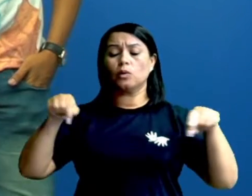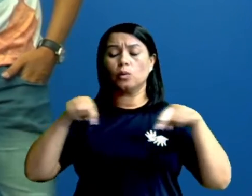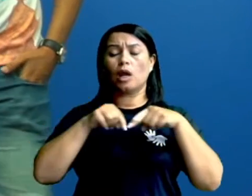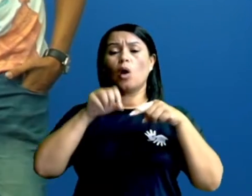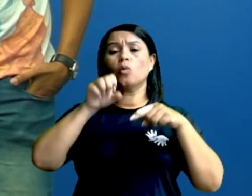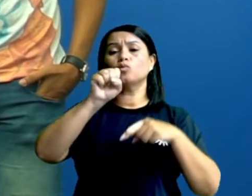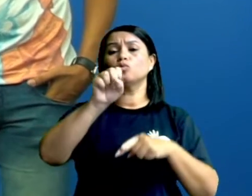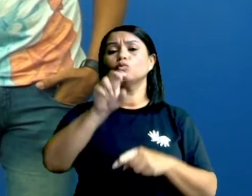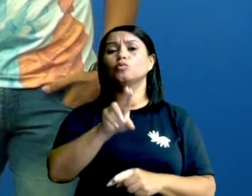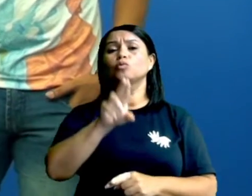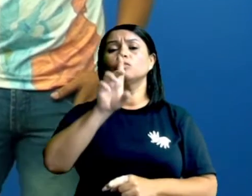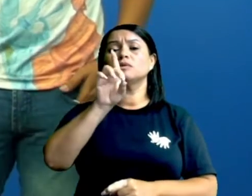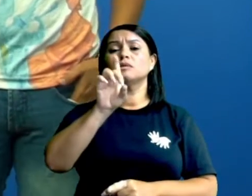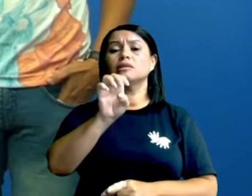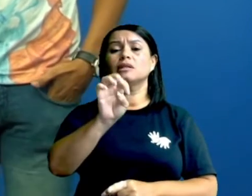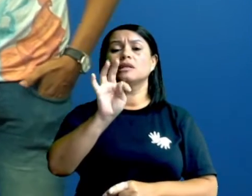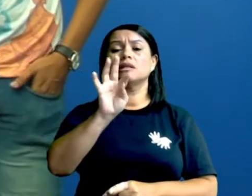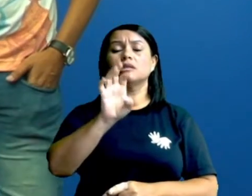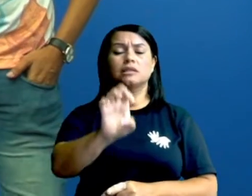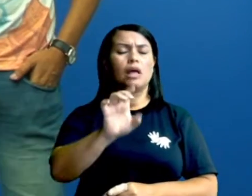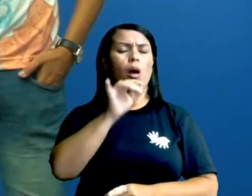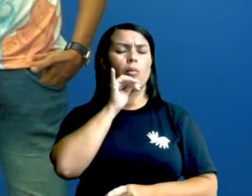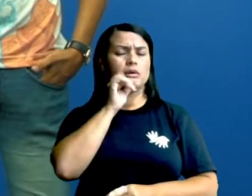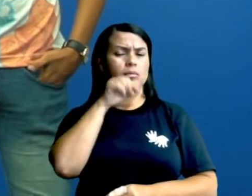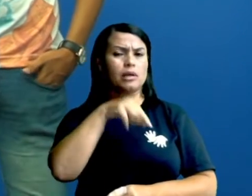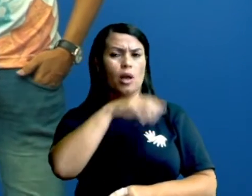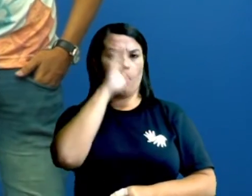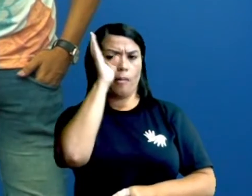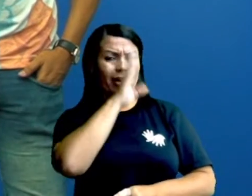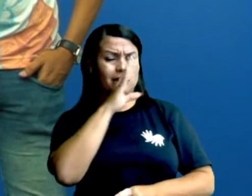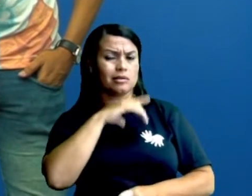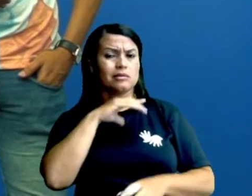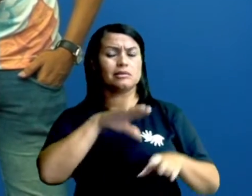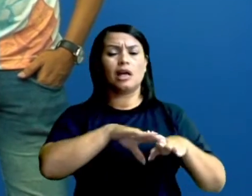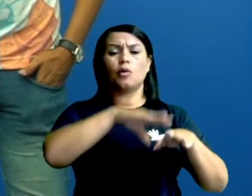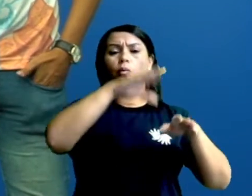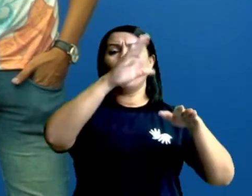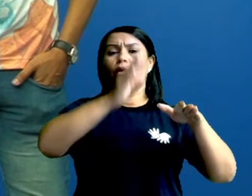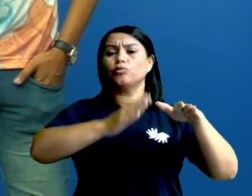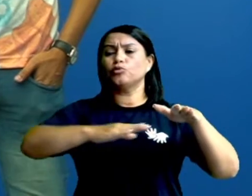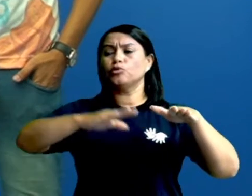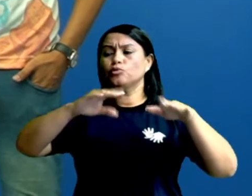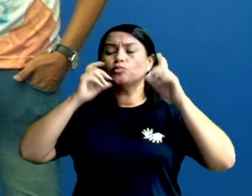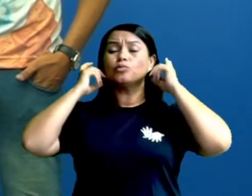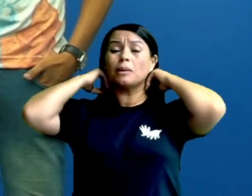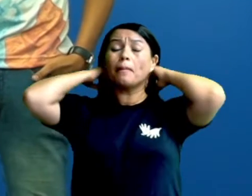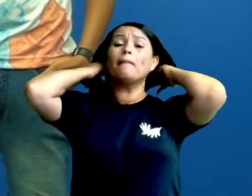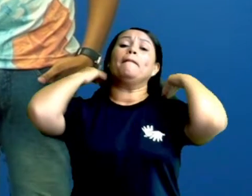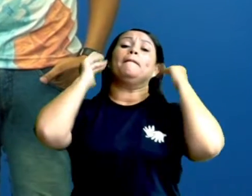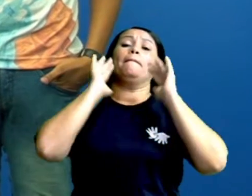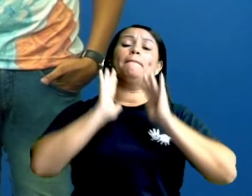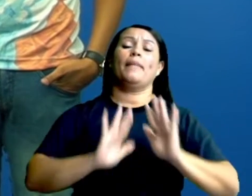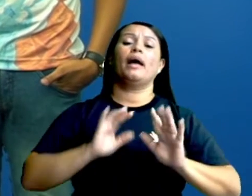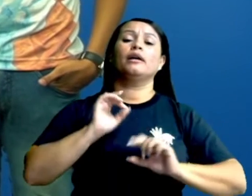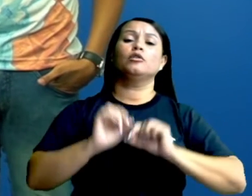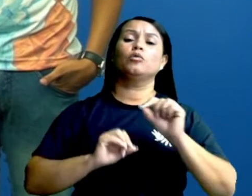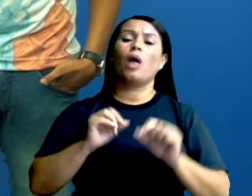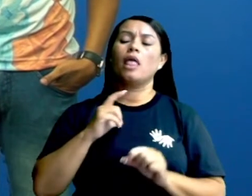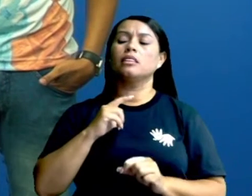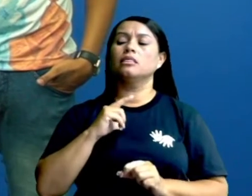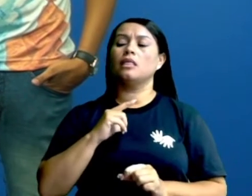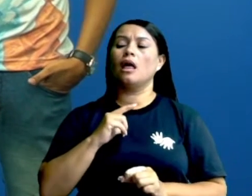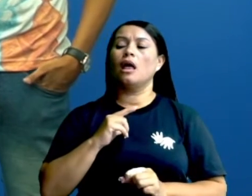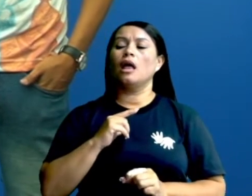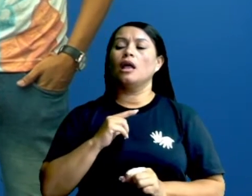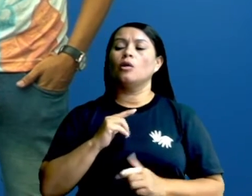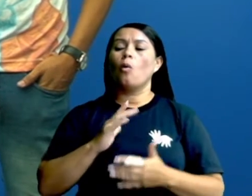do relevo, né? Como vocês sabem, o Brasil apresenta um relevo com altitudes modestas. Porém, a maior parte